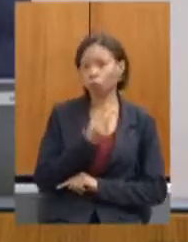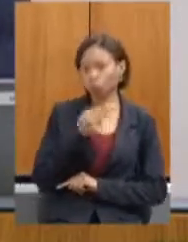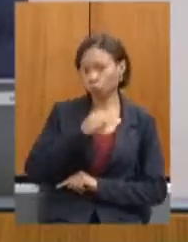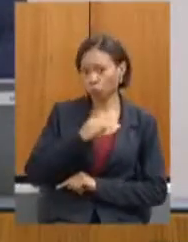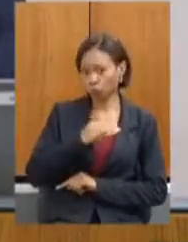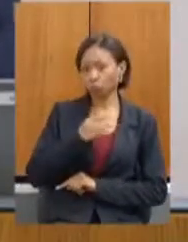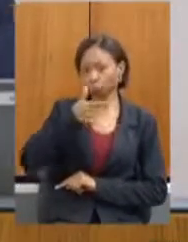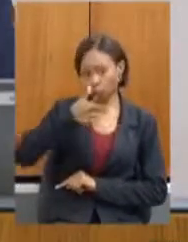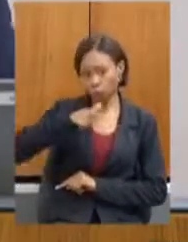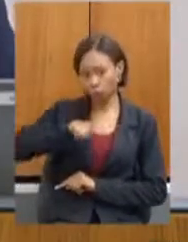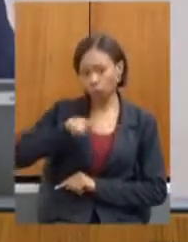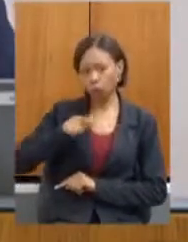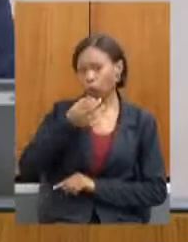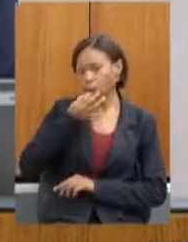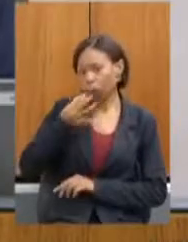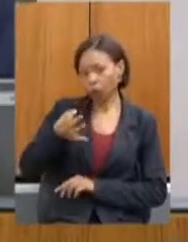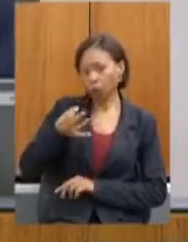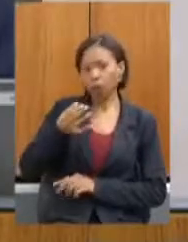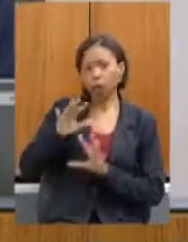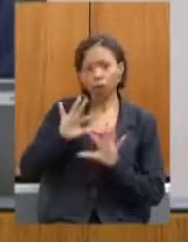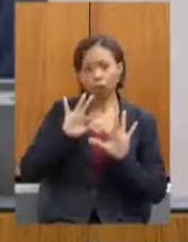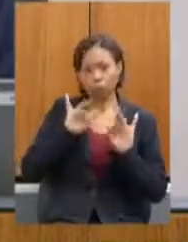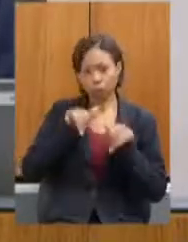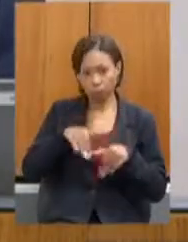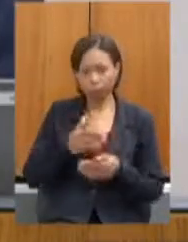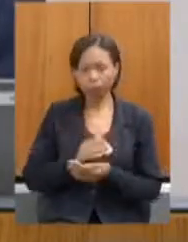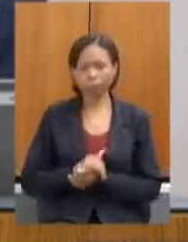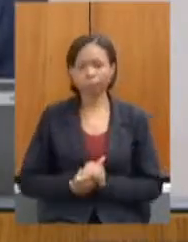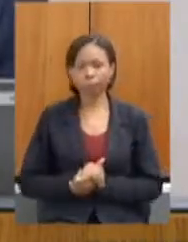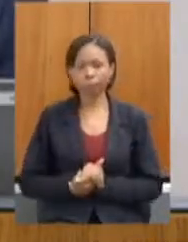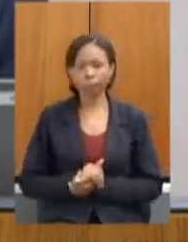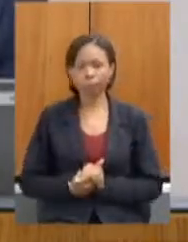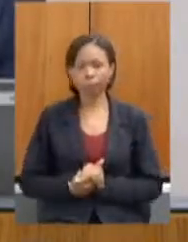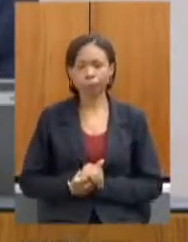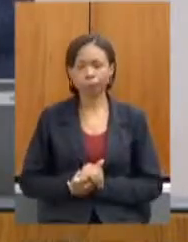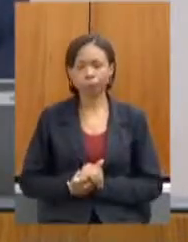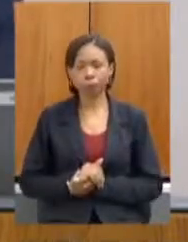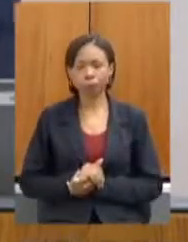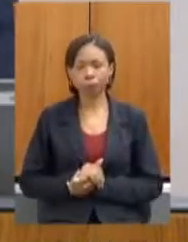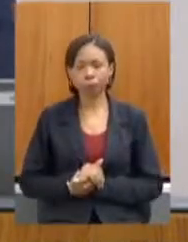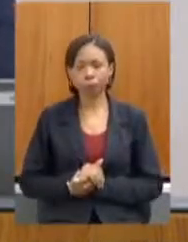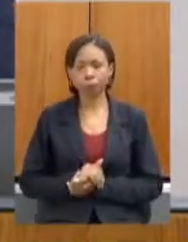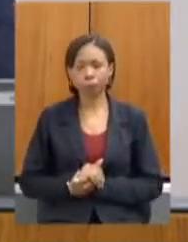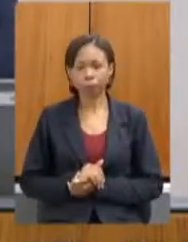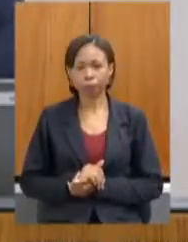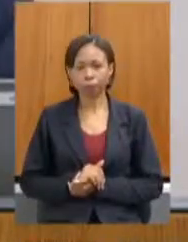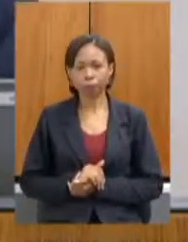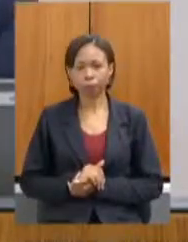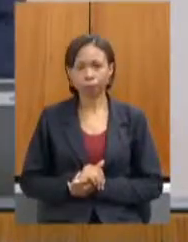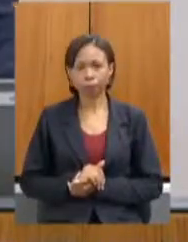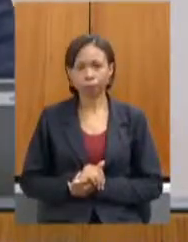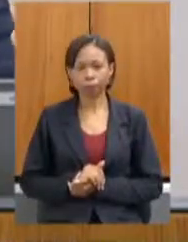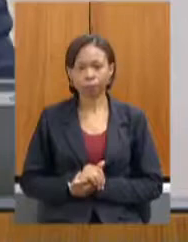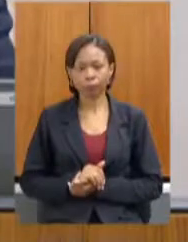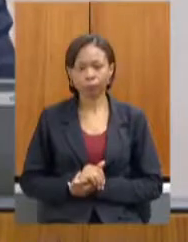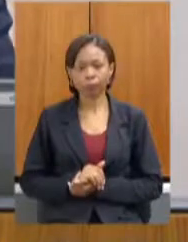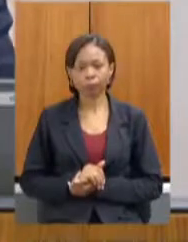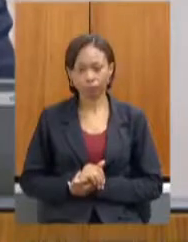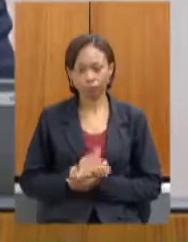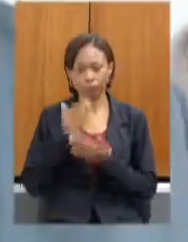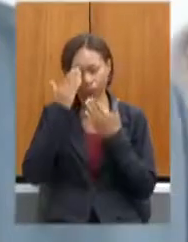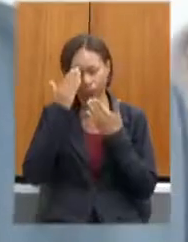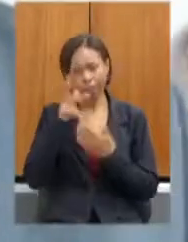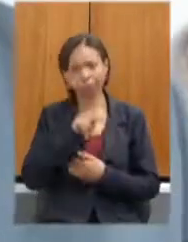fazer as suas colocações finais a palavra Deputado Doutor Jean membro efetivo desta condição Obrigado são